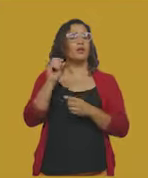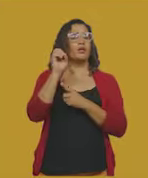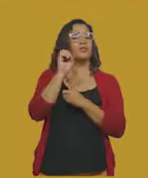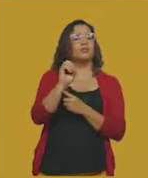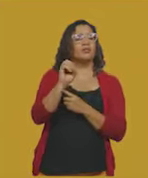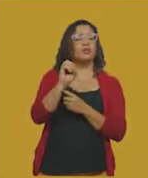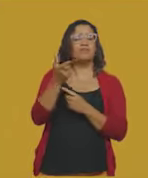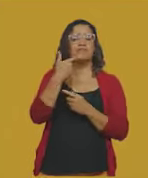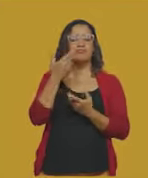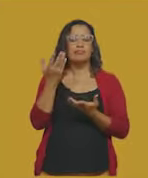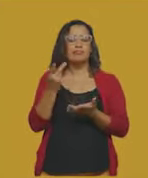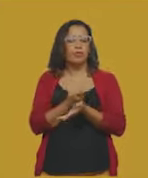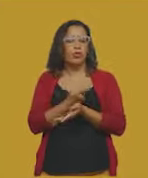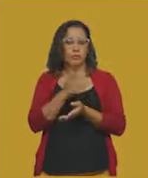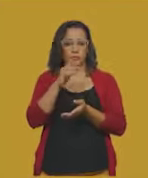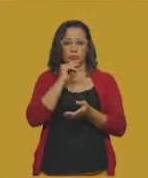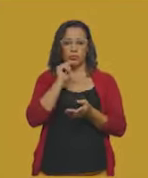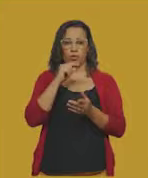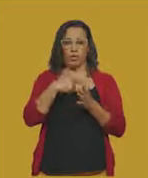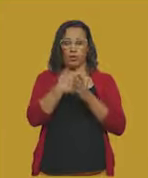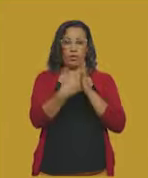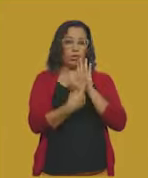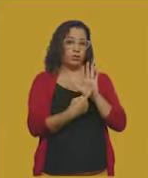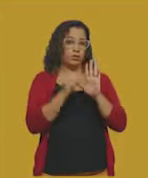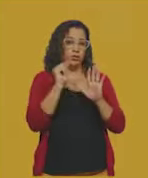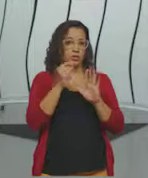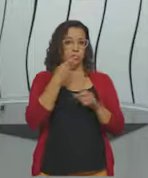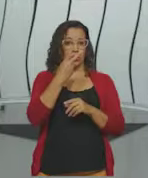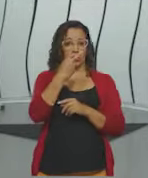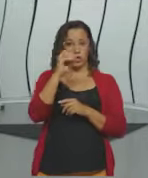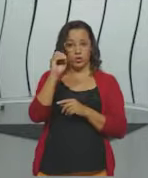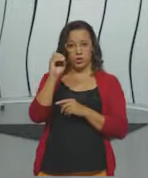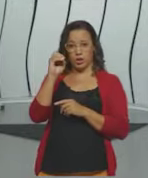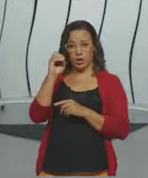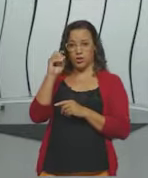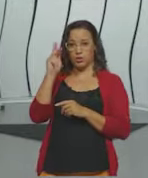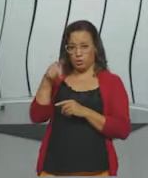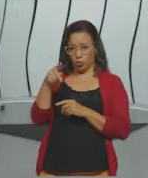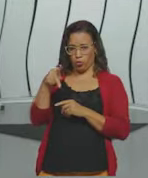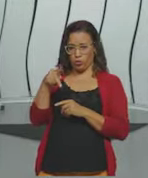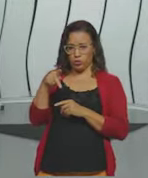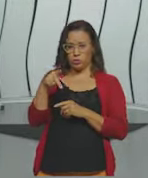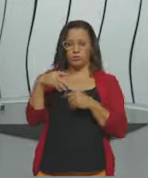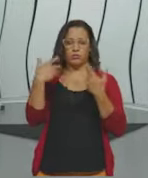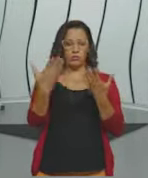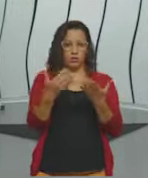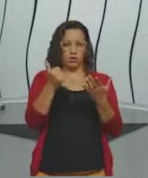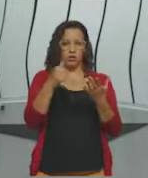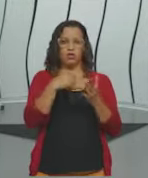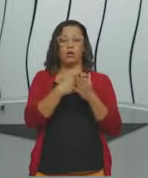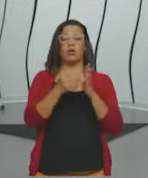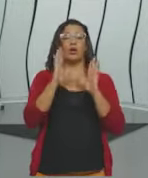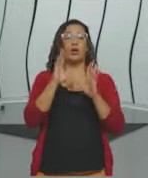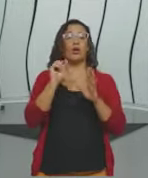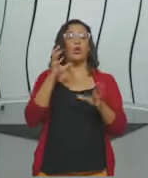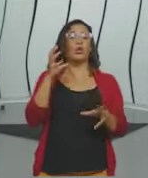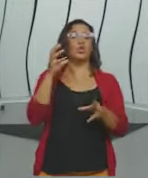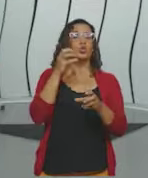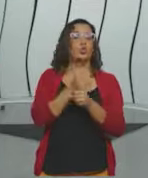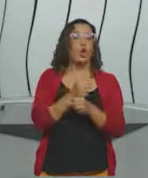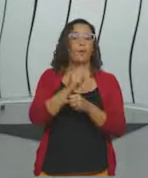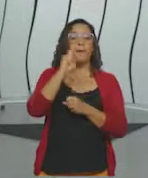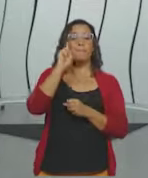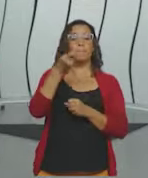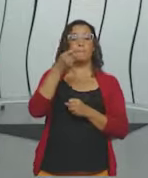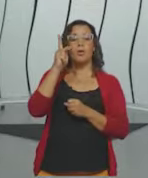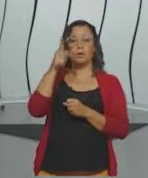5? A competência 5, o valor total dela é 200. Cada competência do Enem vale 200 pontos, o que soma aí 1000